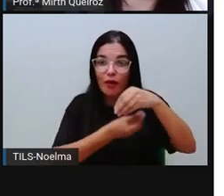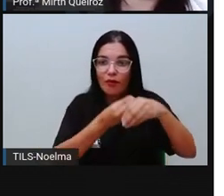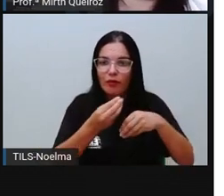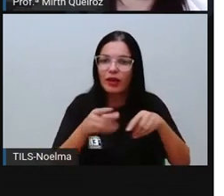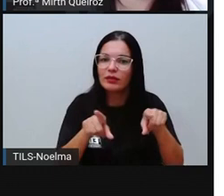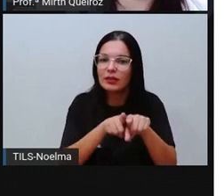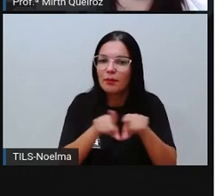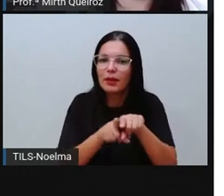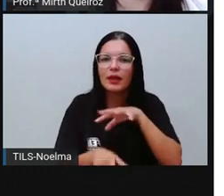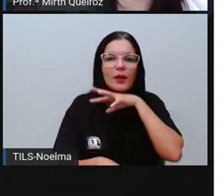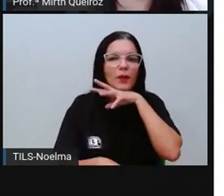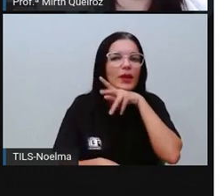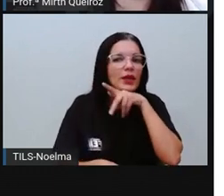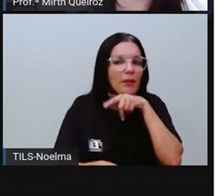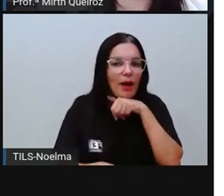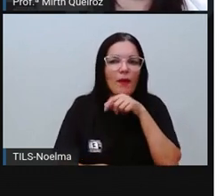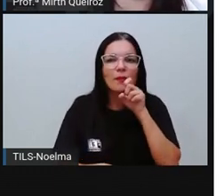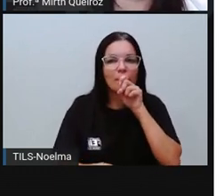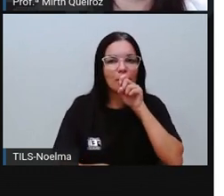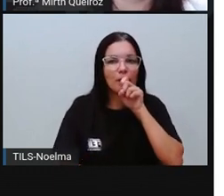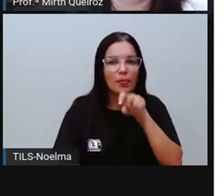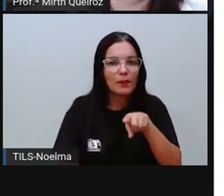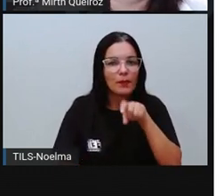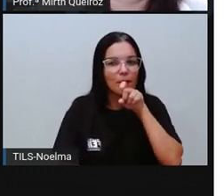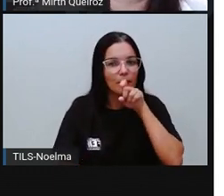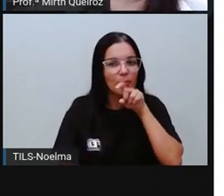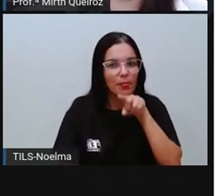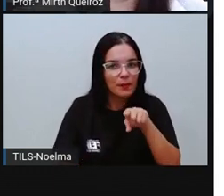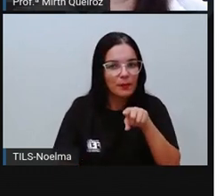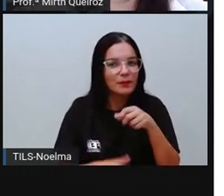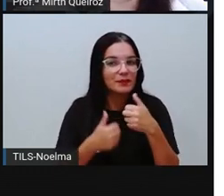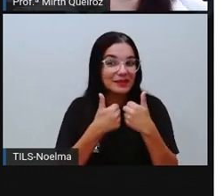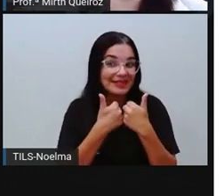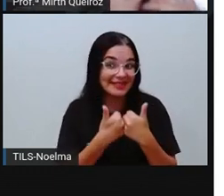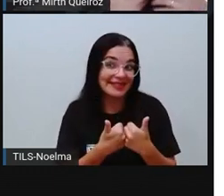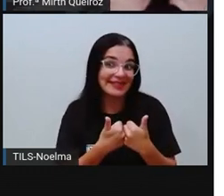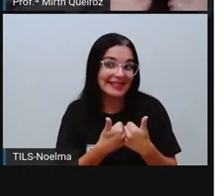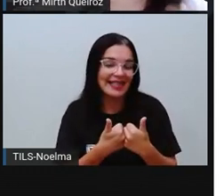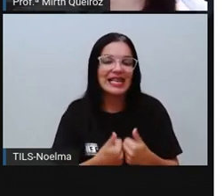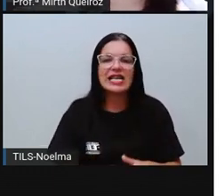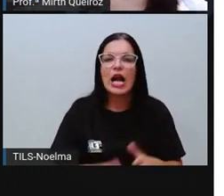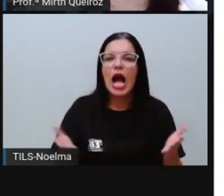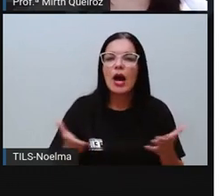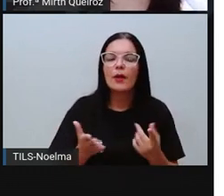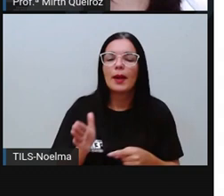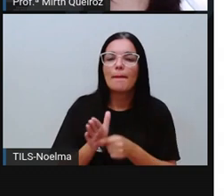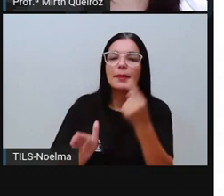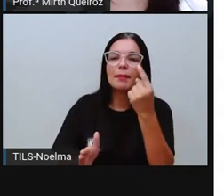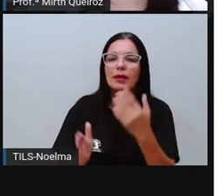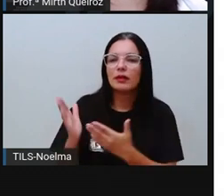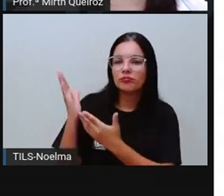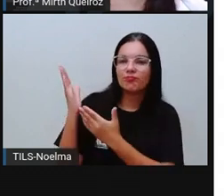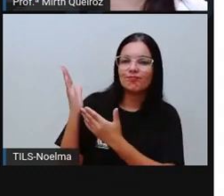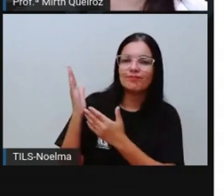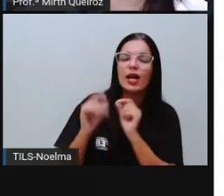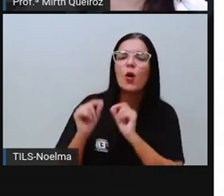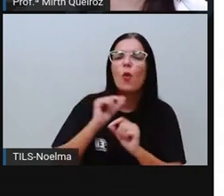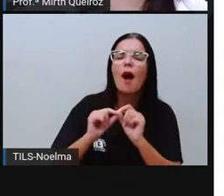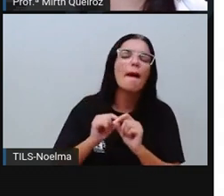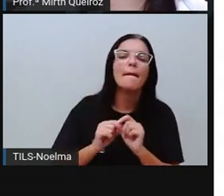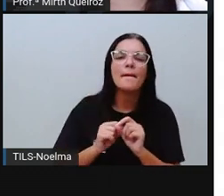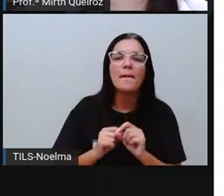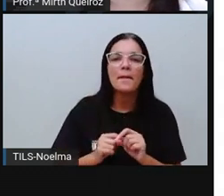este animal, né? Que a gente já acabou de estudar. E nós temos a primeira situação. O tamanduá